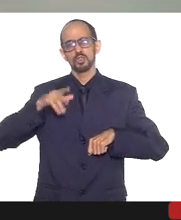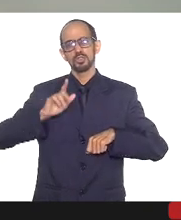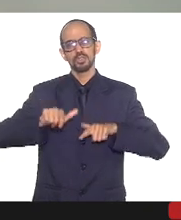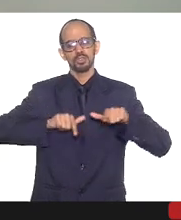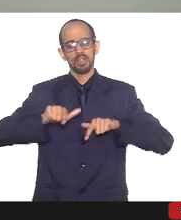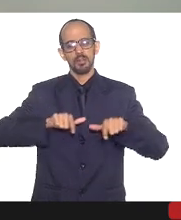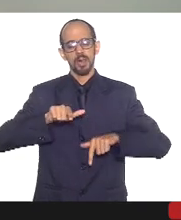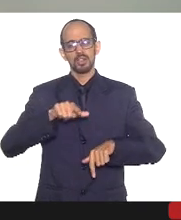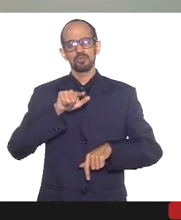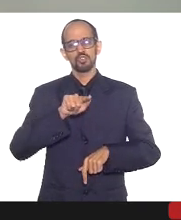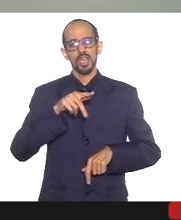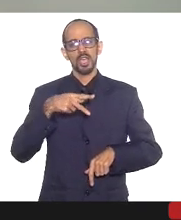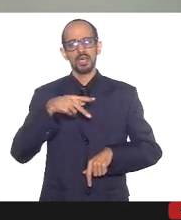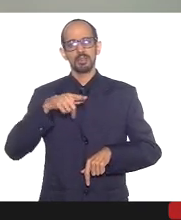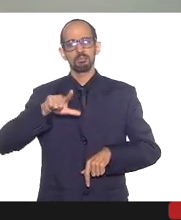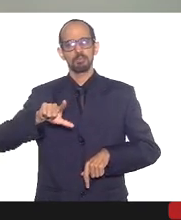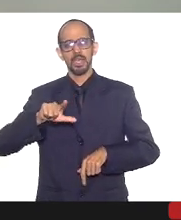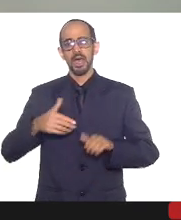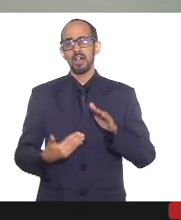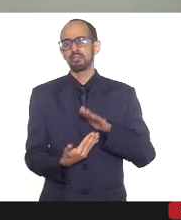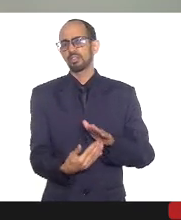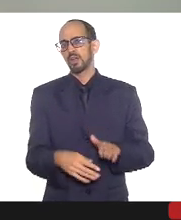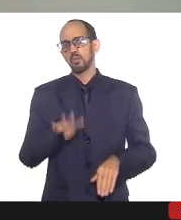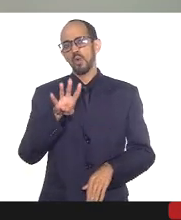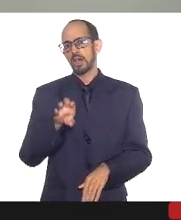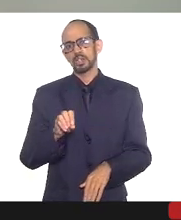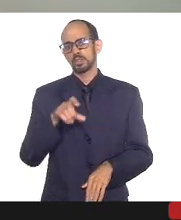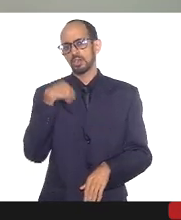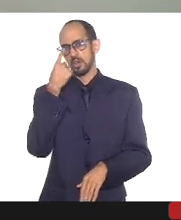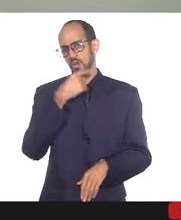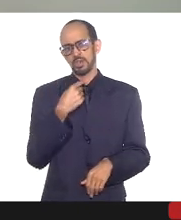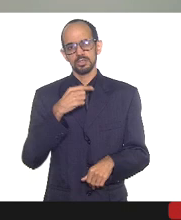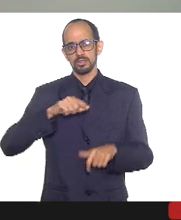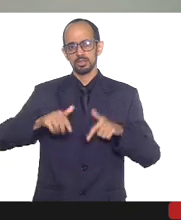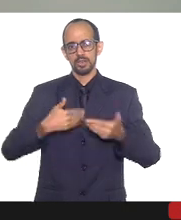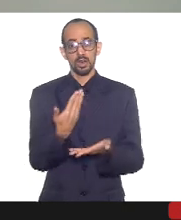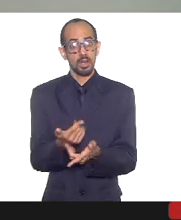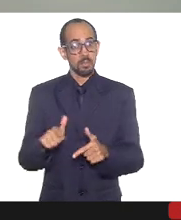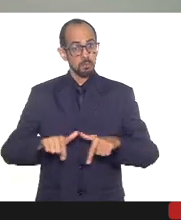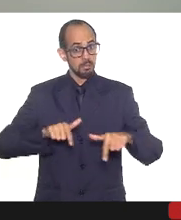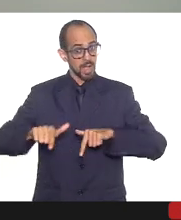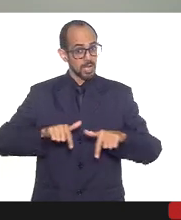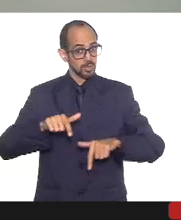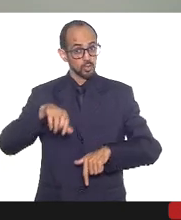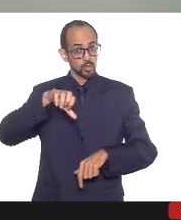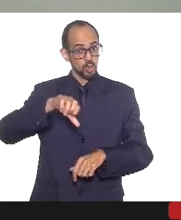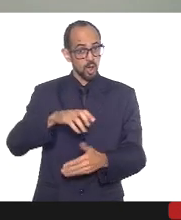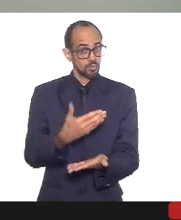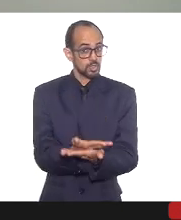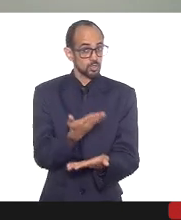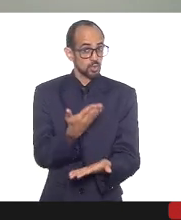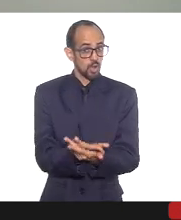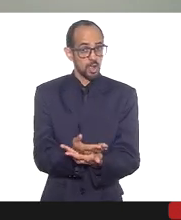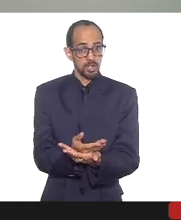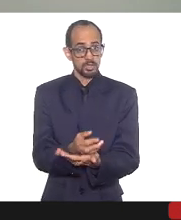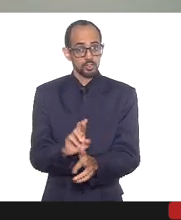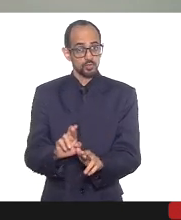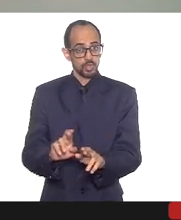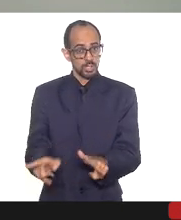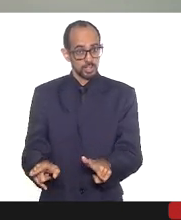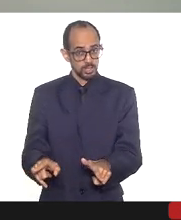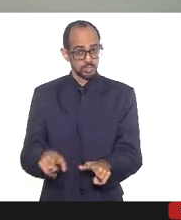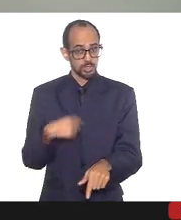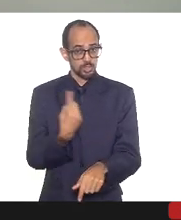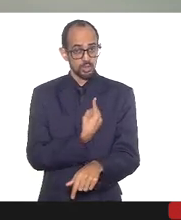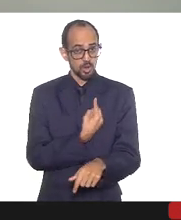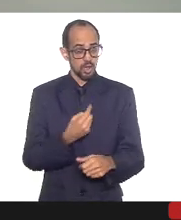GLP. Né? Eu conheço professores que trabalham em 9 escolas diferentes, né? E a gente fica nessa, vamos dizer